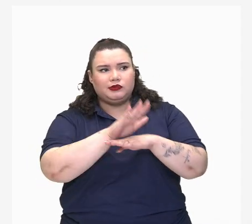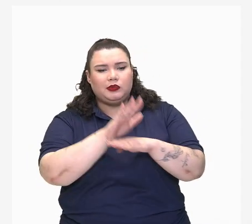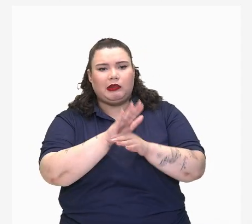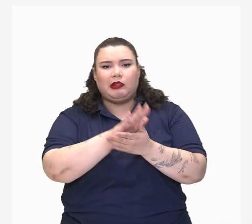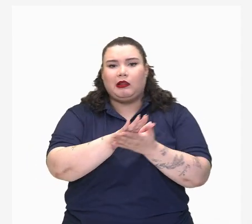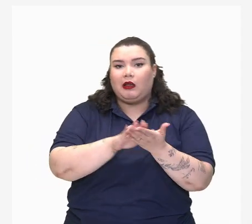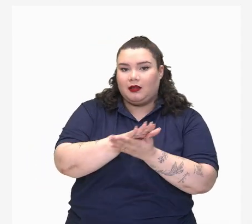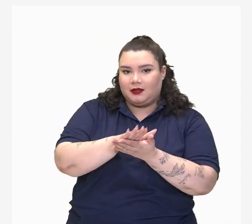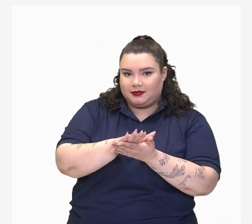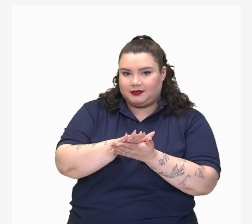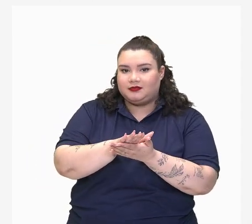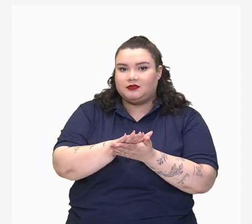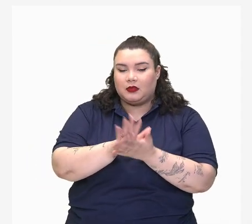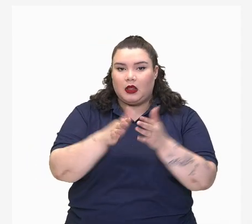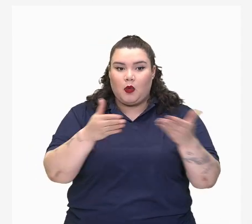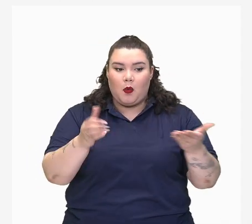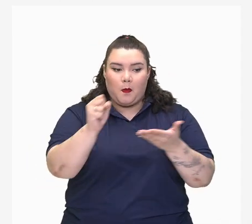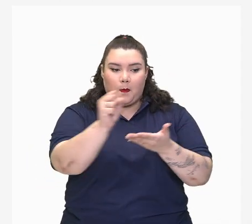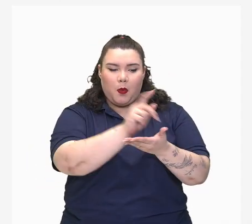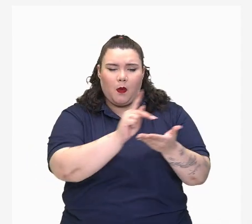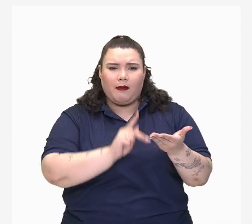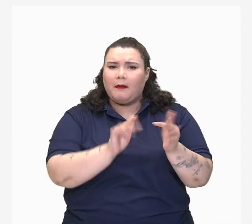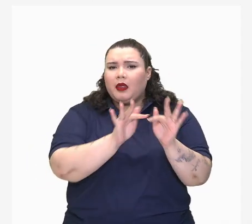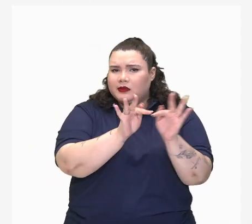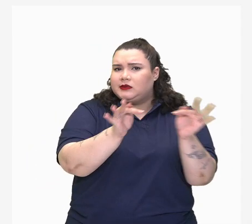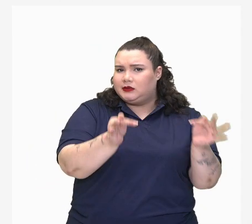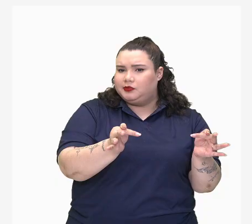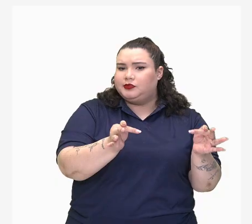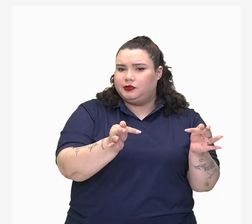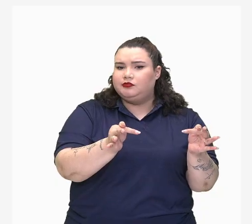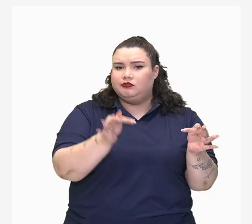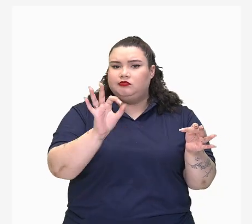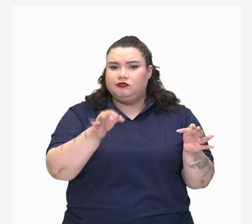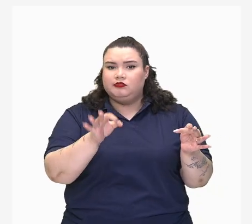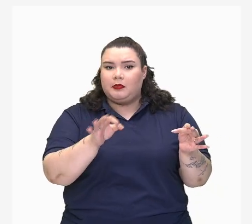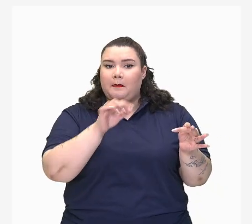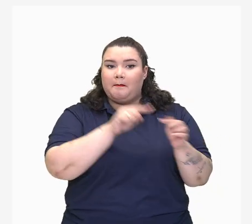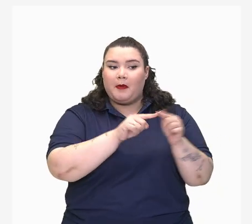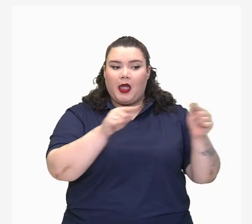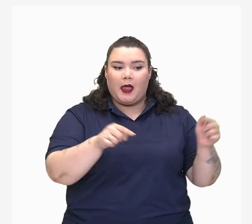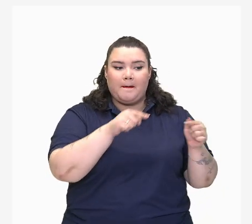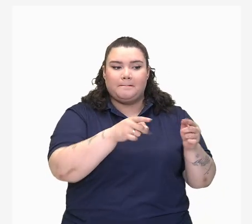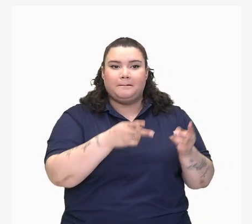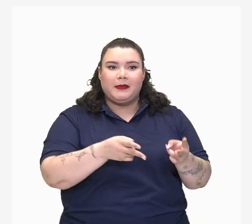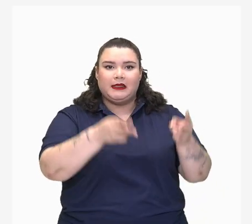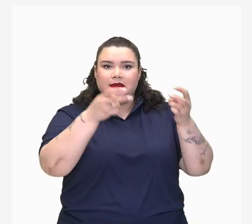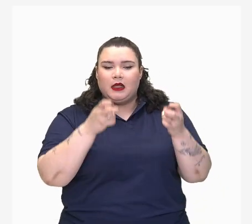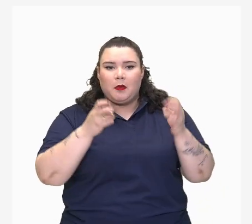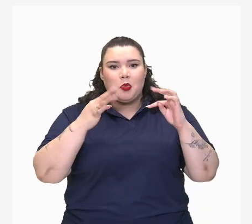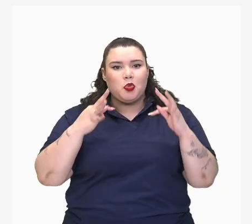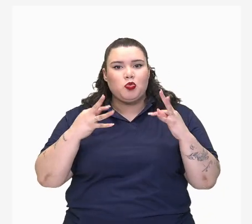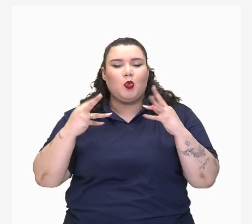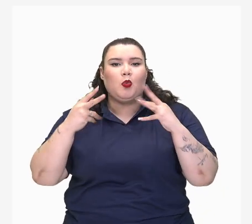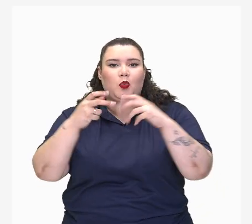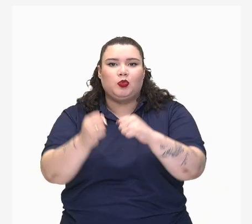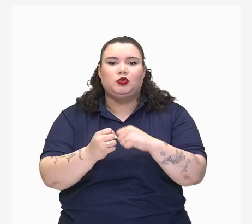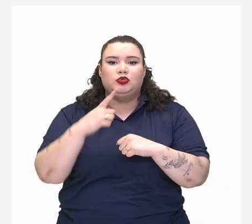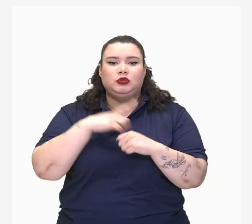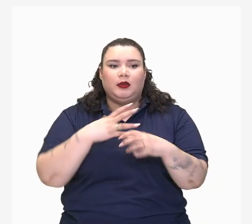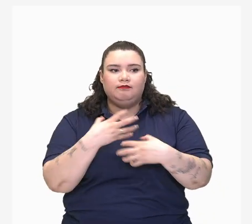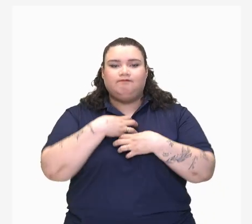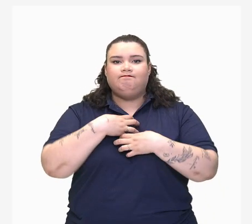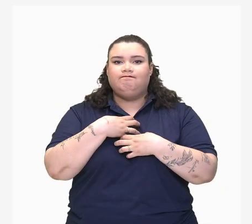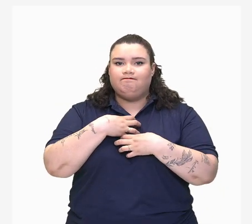A simplicidade do poema o torna universal e